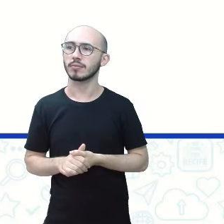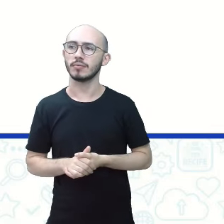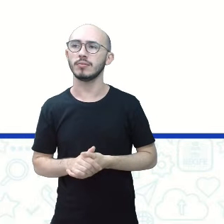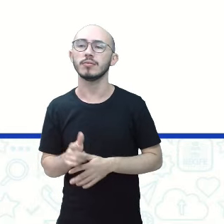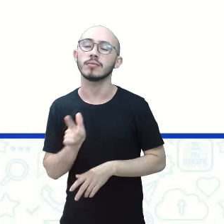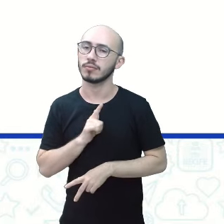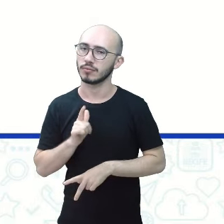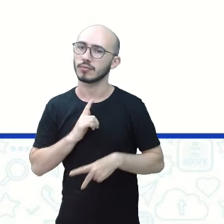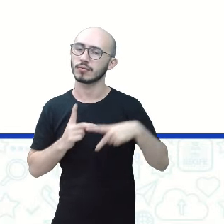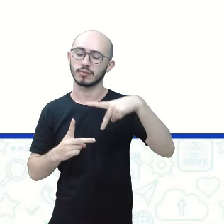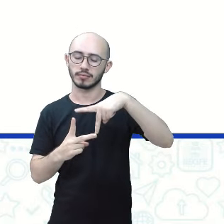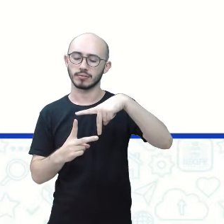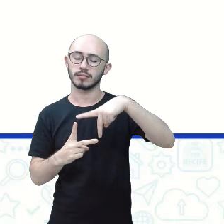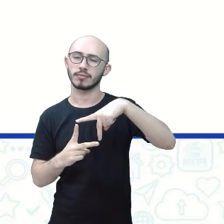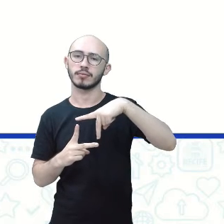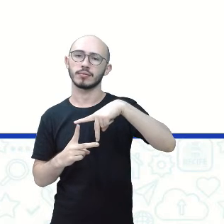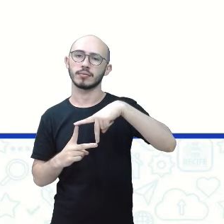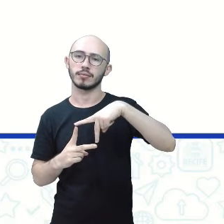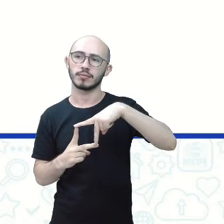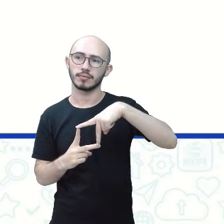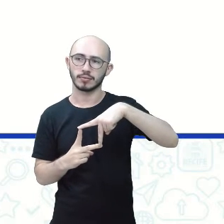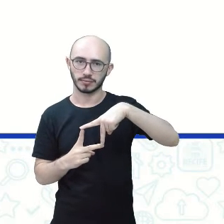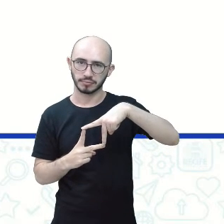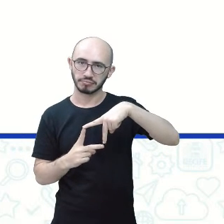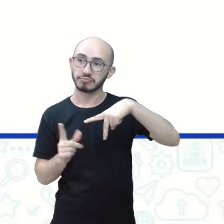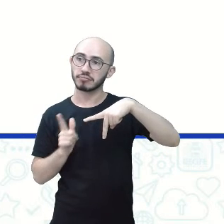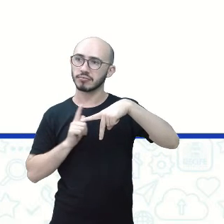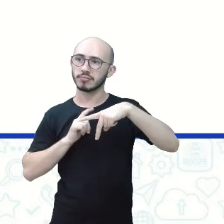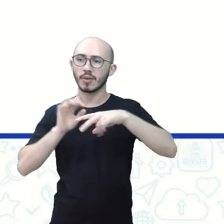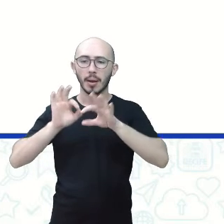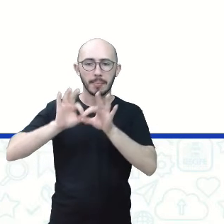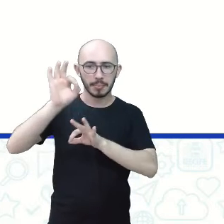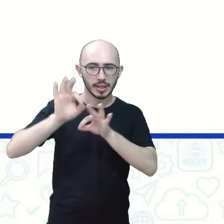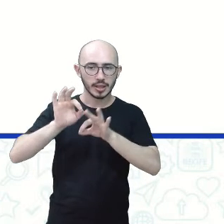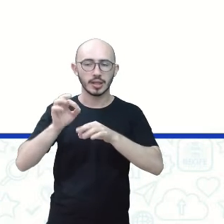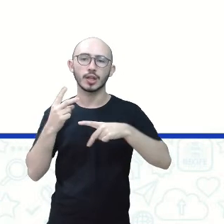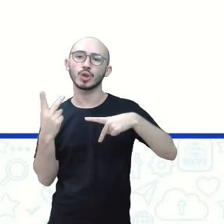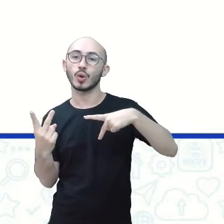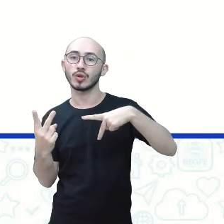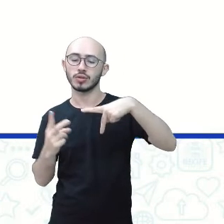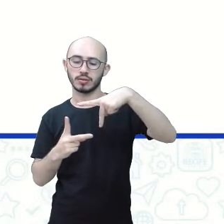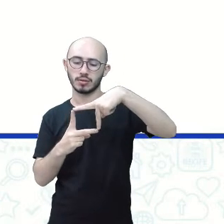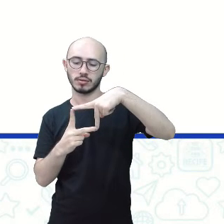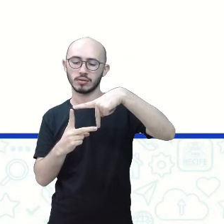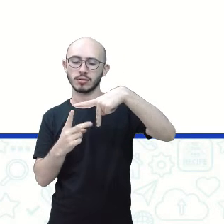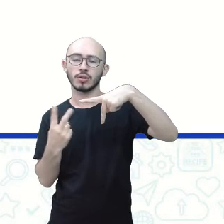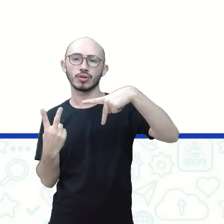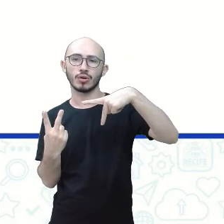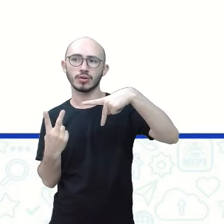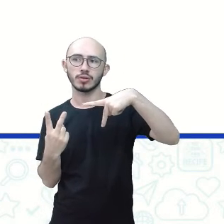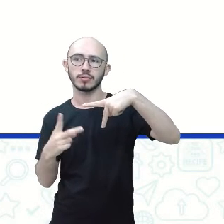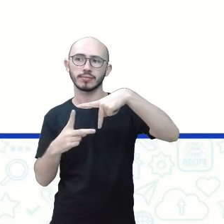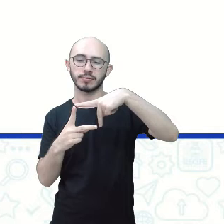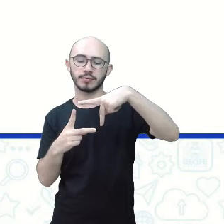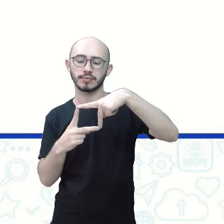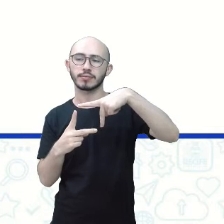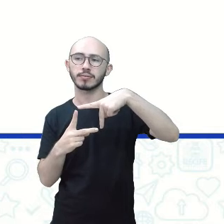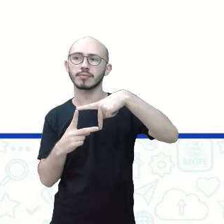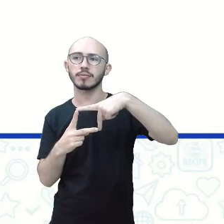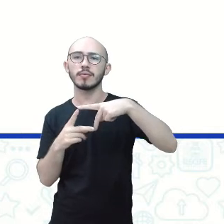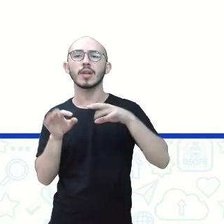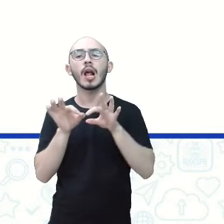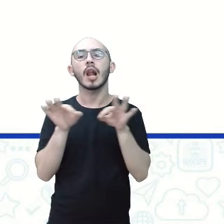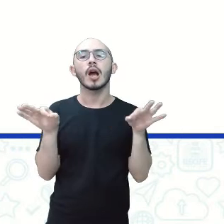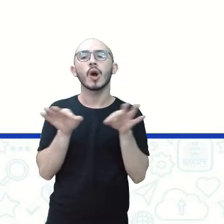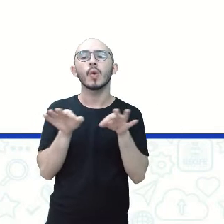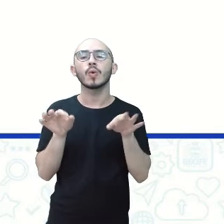formando esse quadradinho, né? Então, a gente tem medidas 2, beleza. E se a gente observar agora a largura,